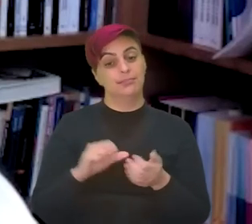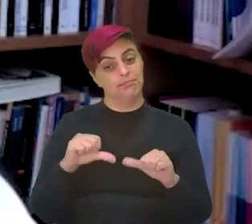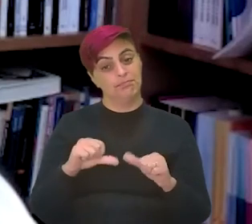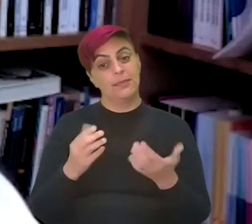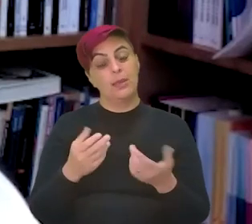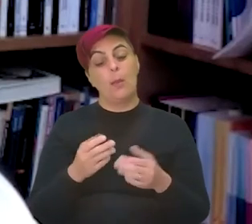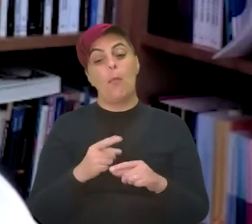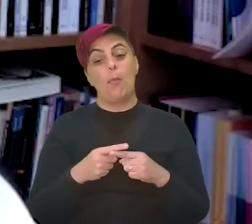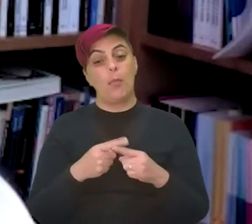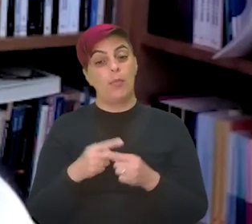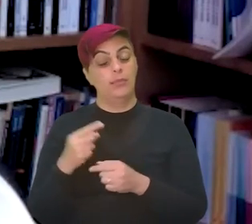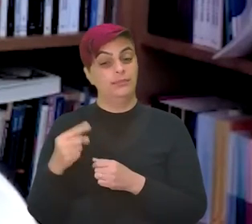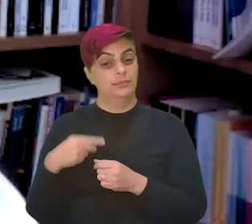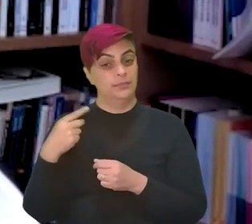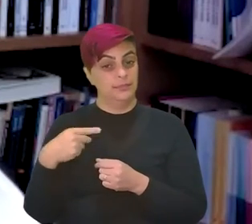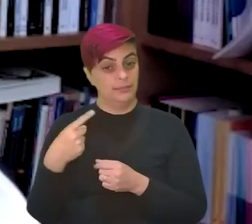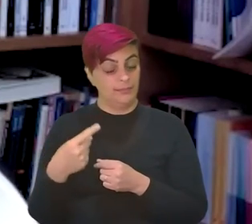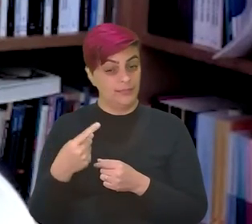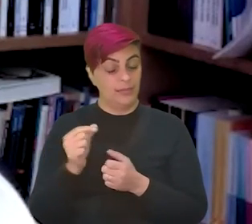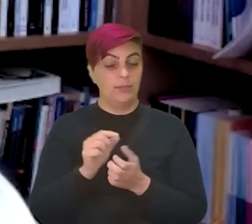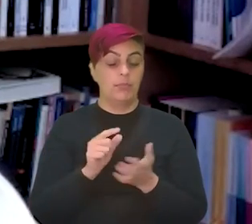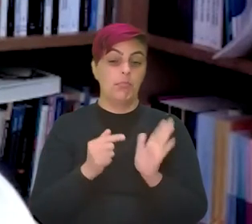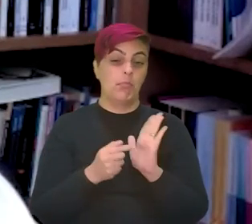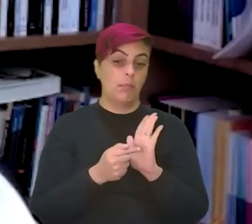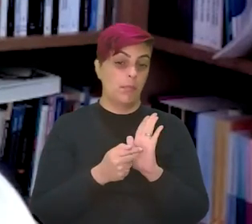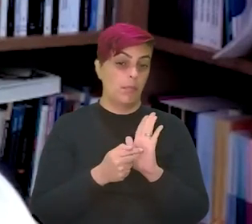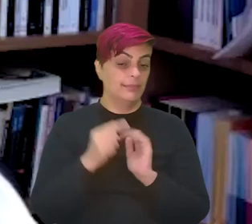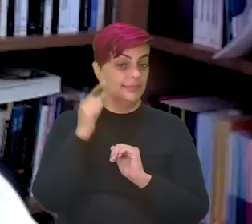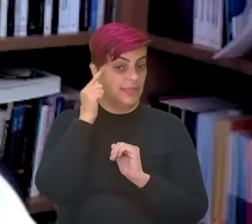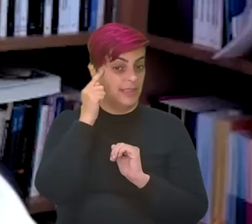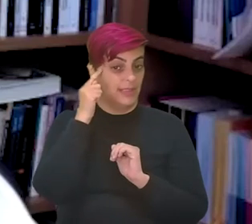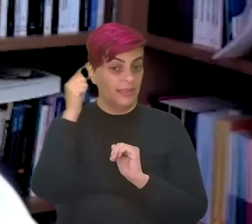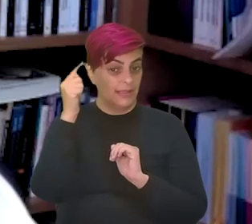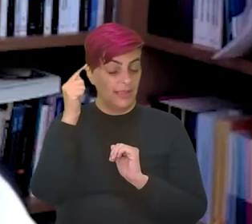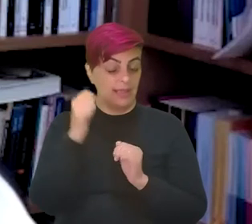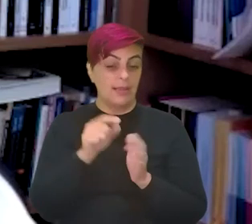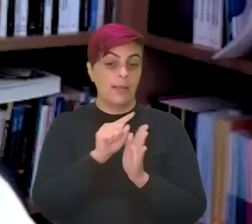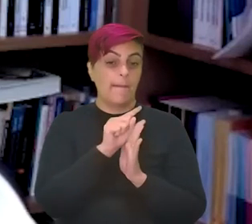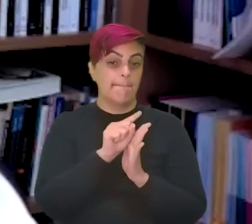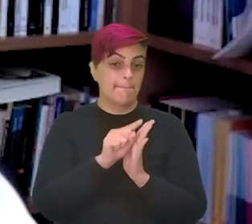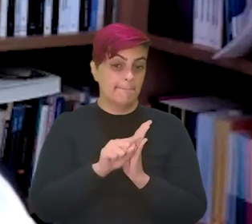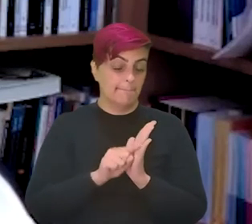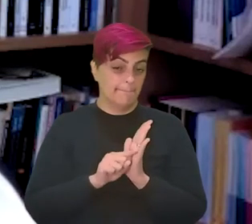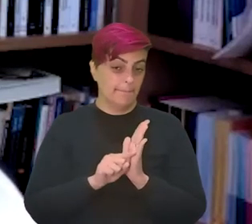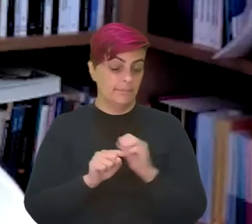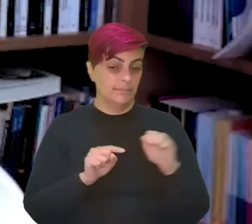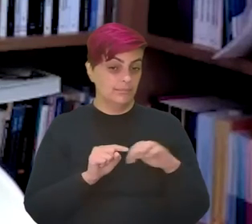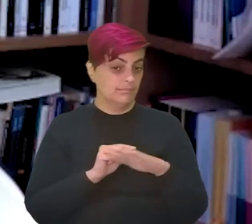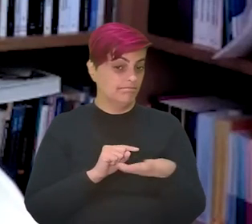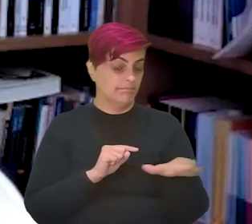tornou-se praticamente depois, né, uma ideia de que a pesquisa de campo precisava